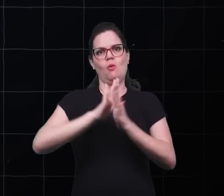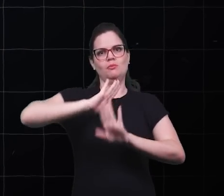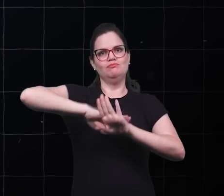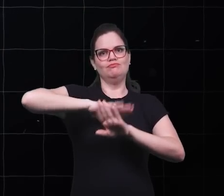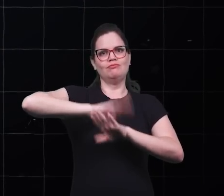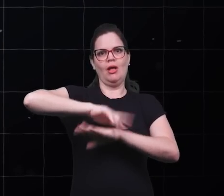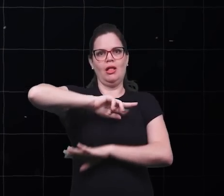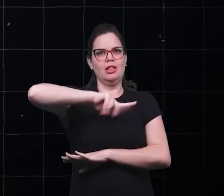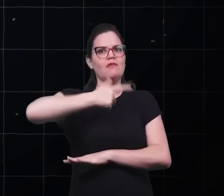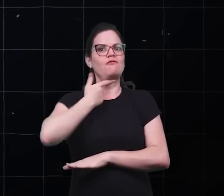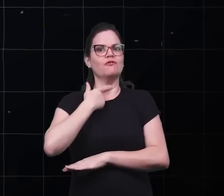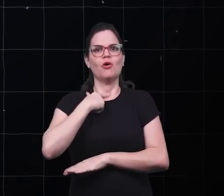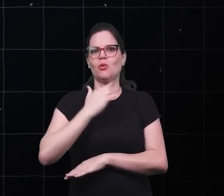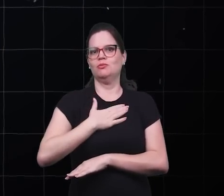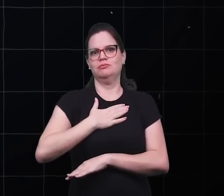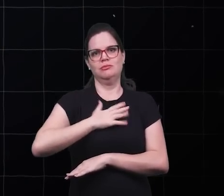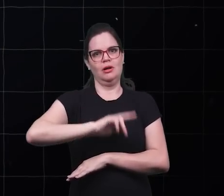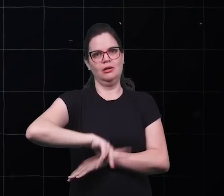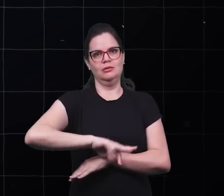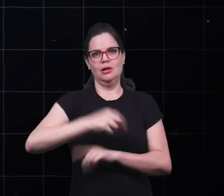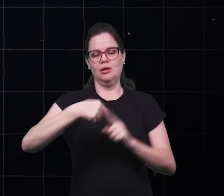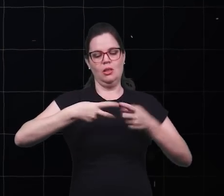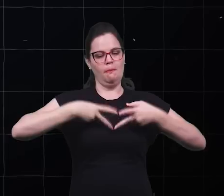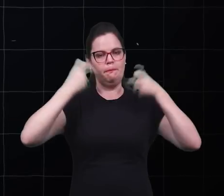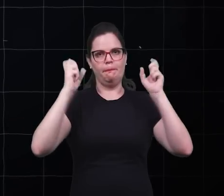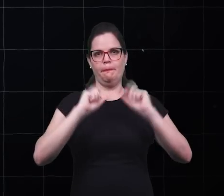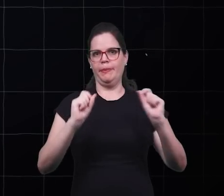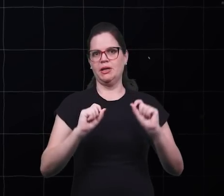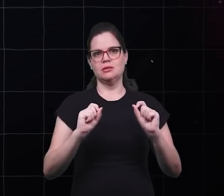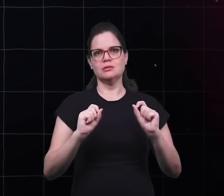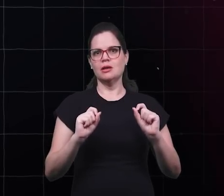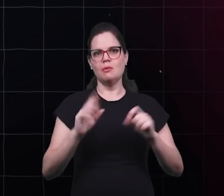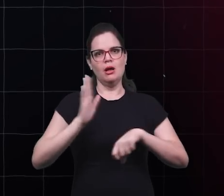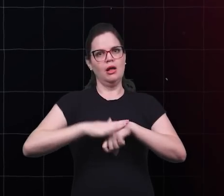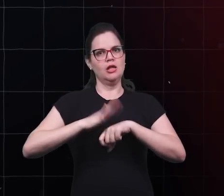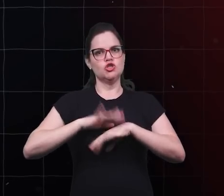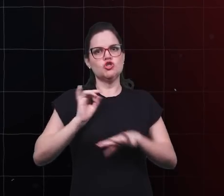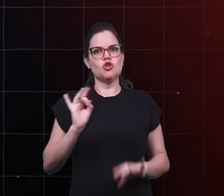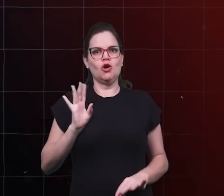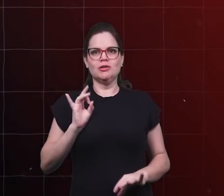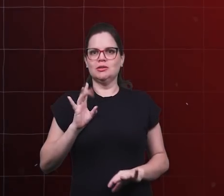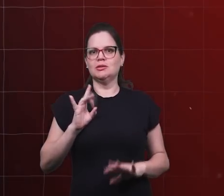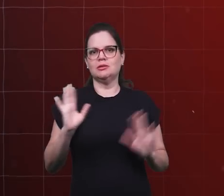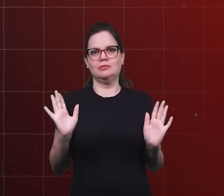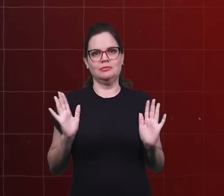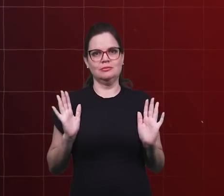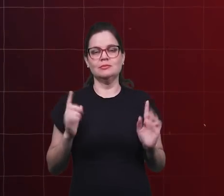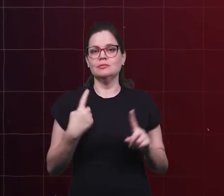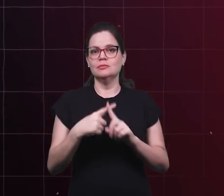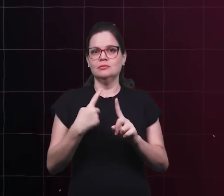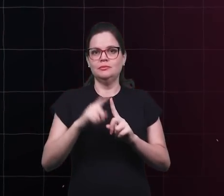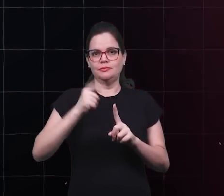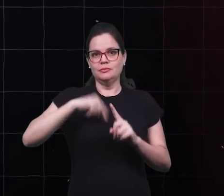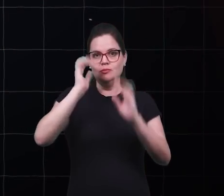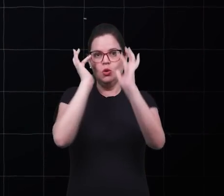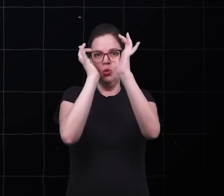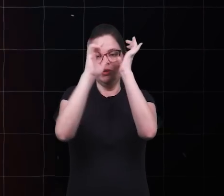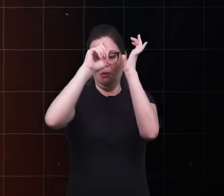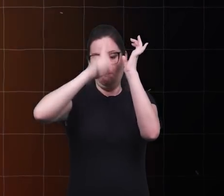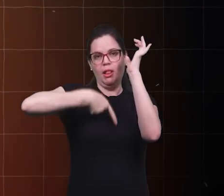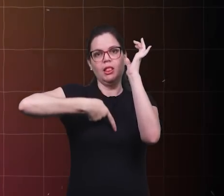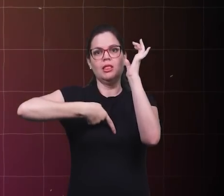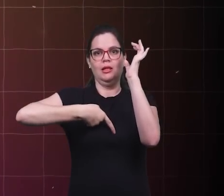em situações que nem percebemos, que é involuntário, que está sob todo o comando do